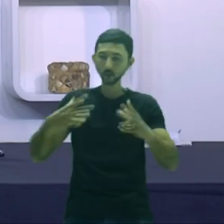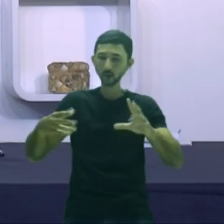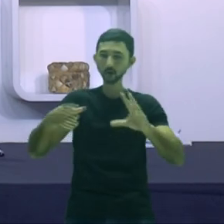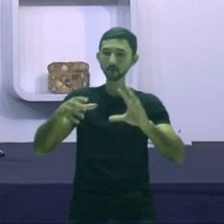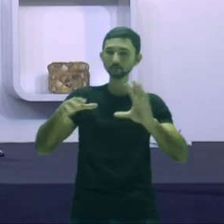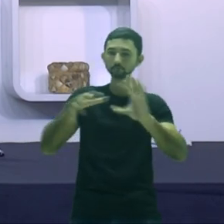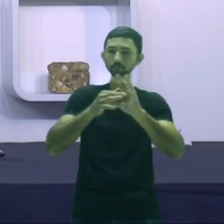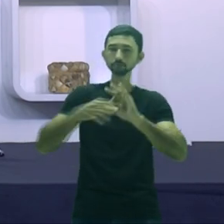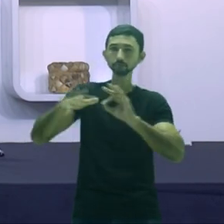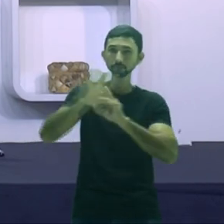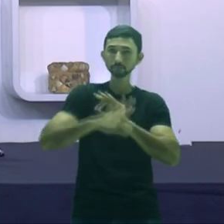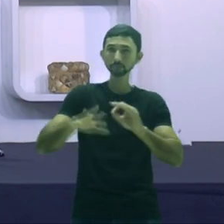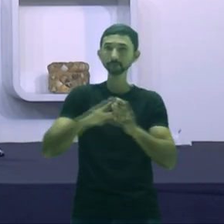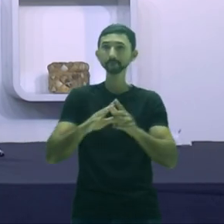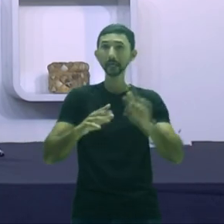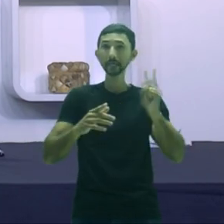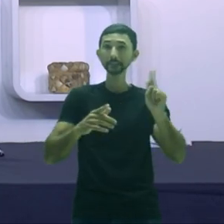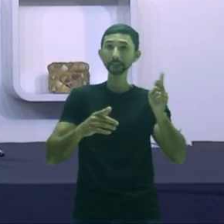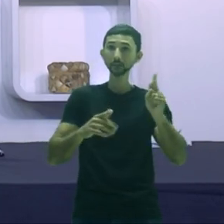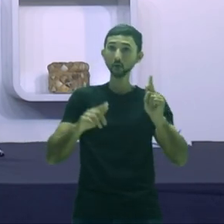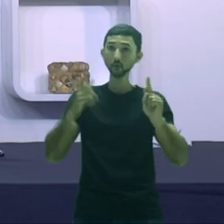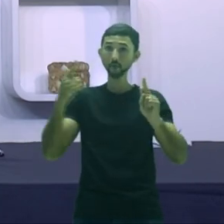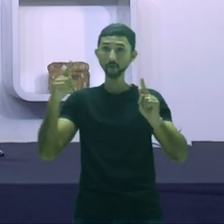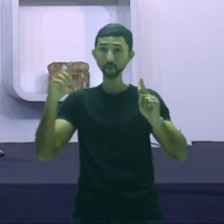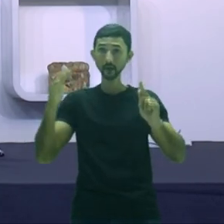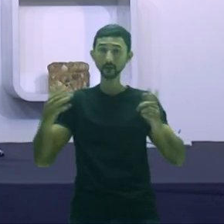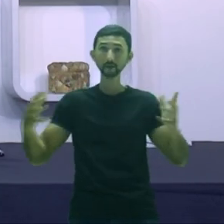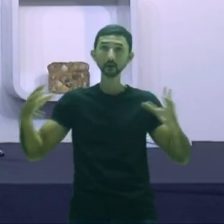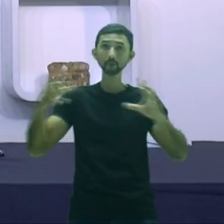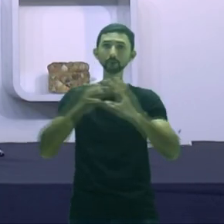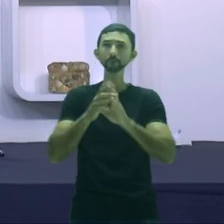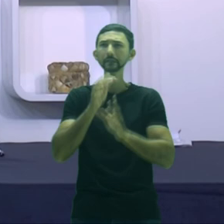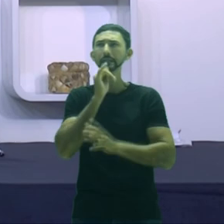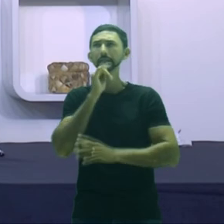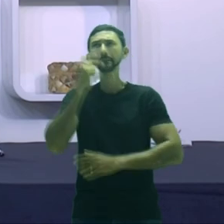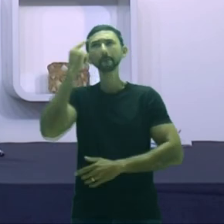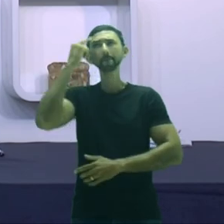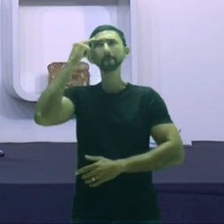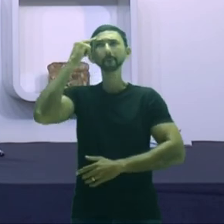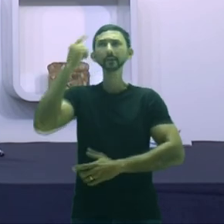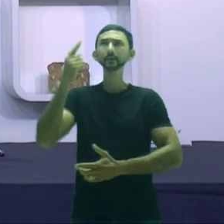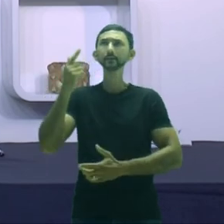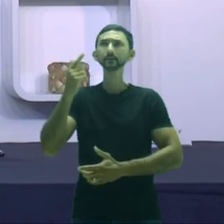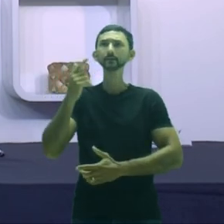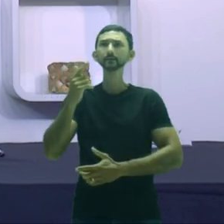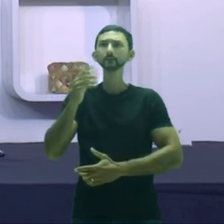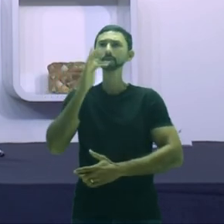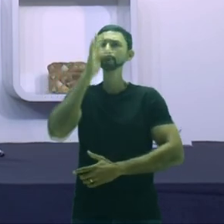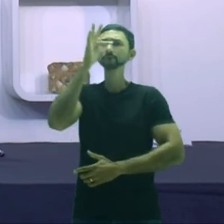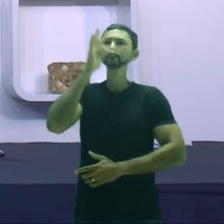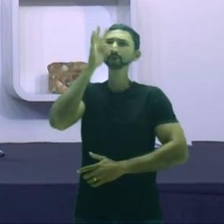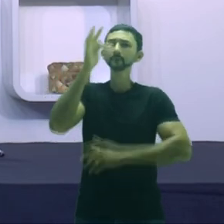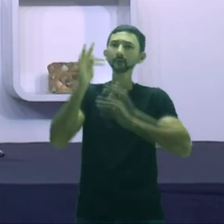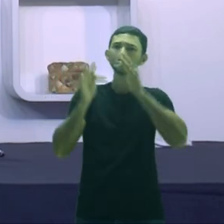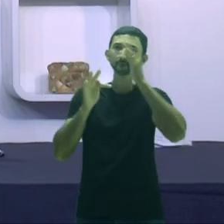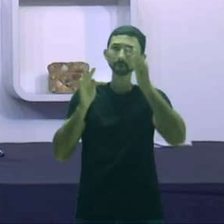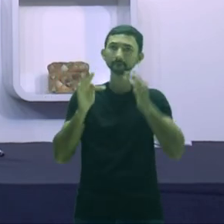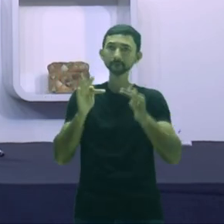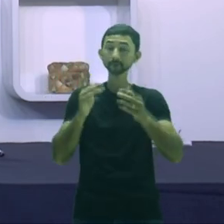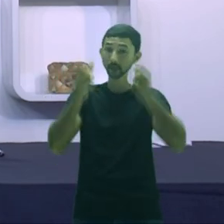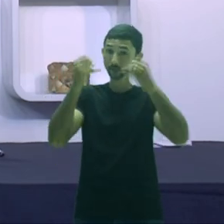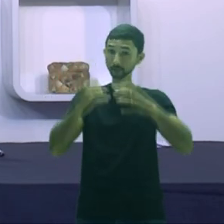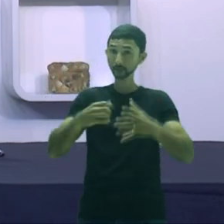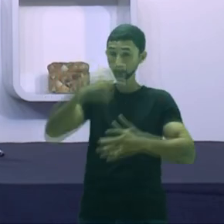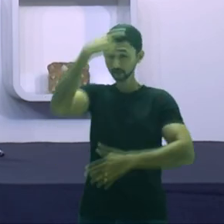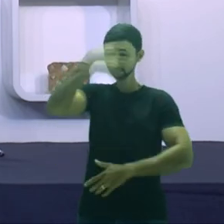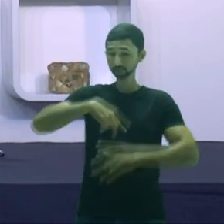e fenótipo ela é muito importante. Imagina duas plantas. Né? Eu coloquei, por exemplo, aqui para vocês, seres humanos.